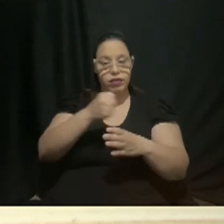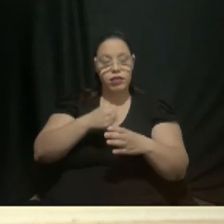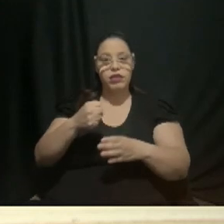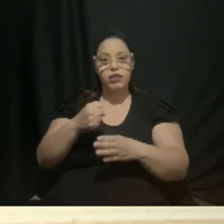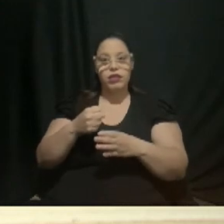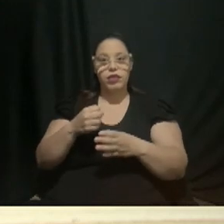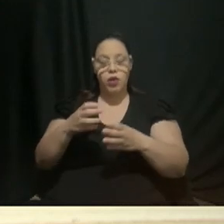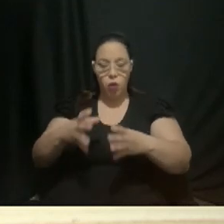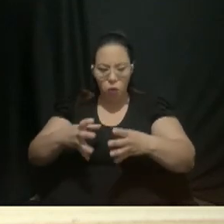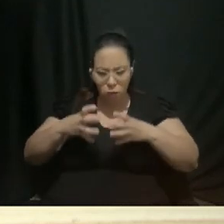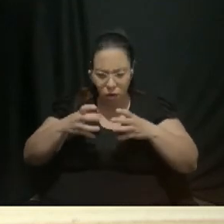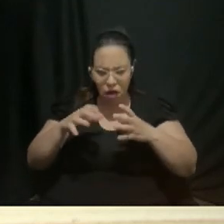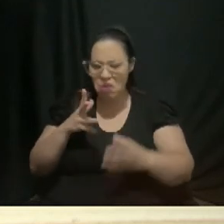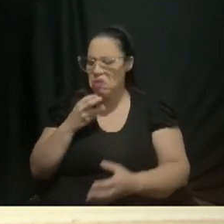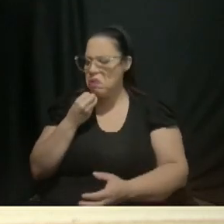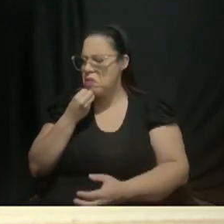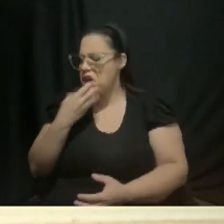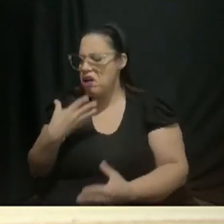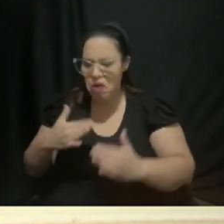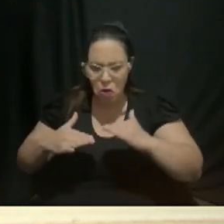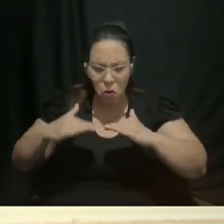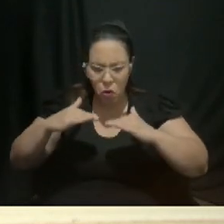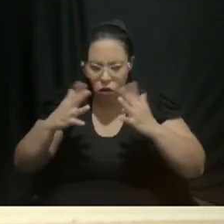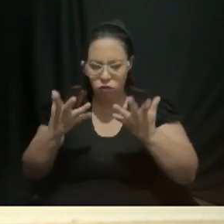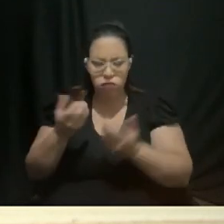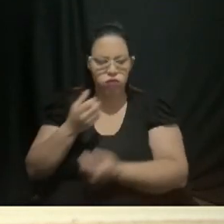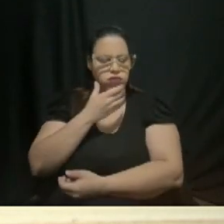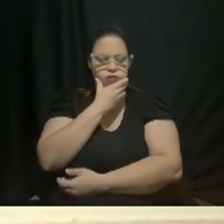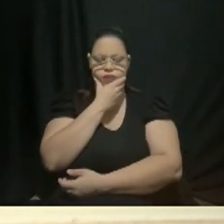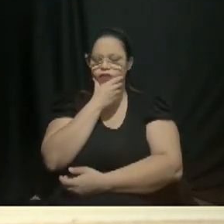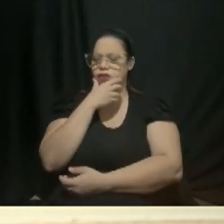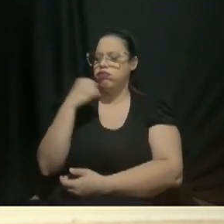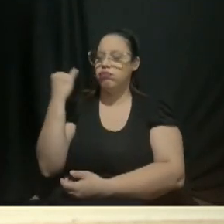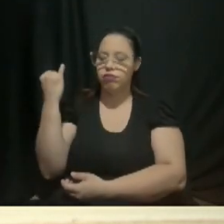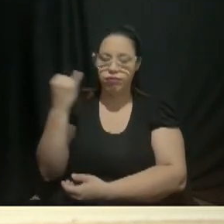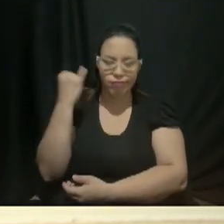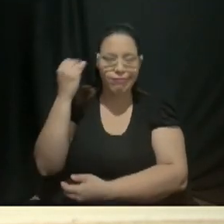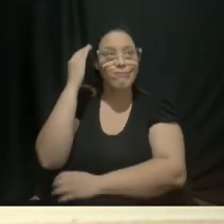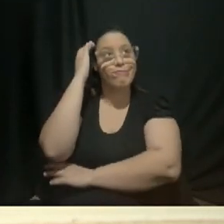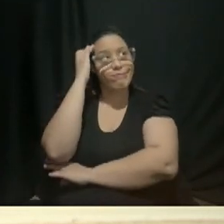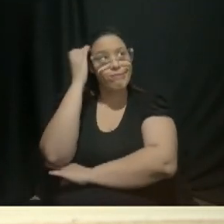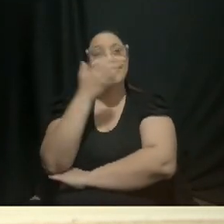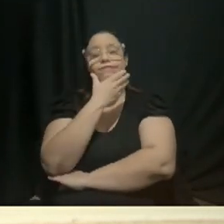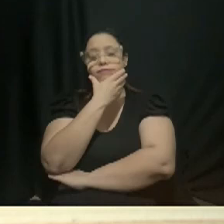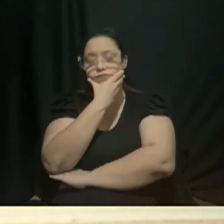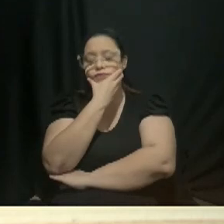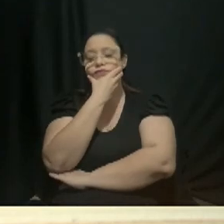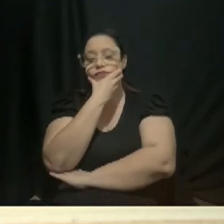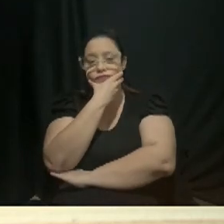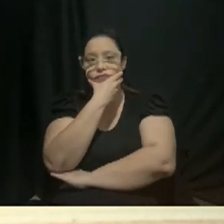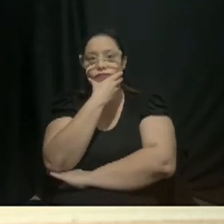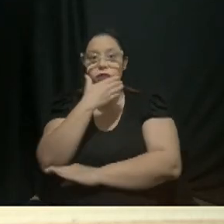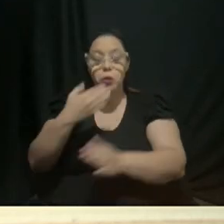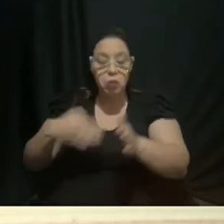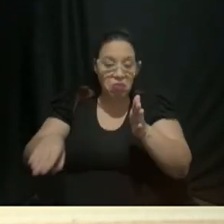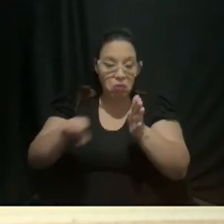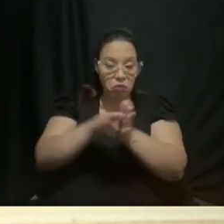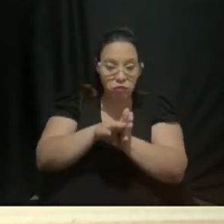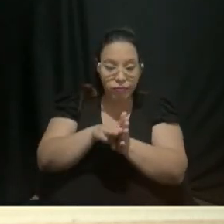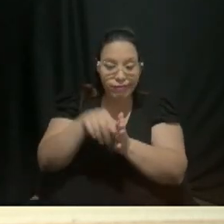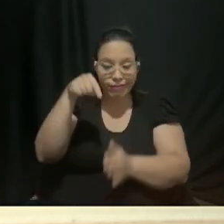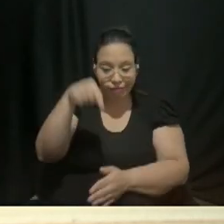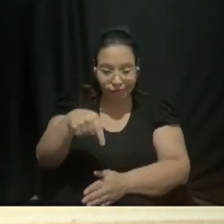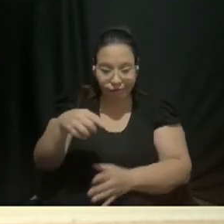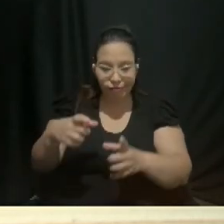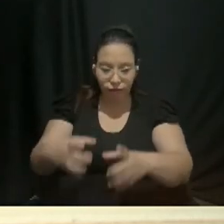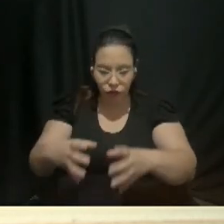prato bem montado, é importante a gente pensar e entender que para chegar naquele prato maravilhoso,